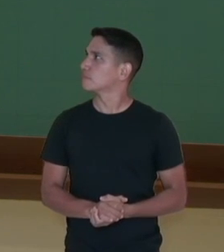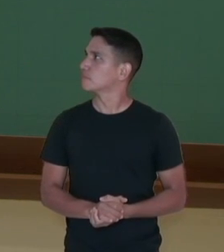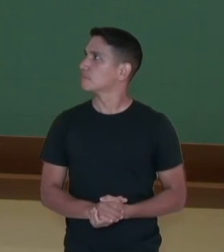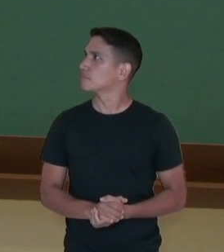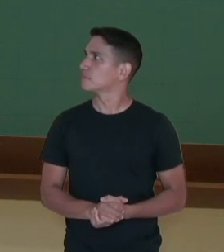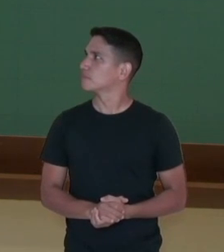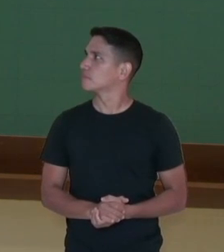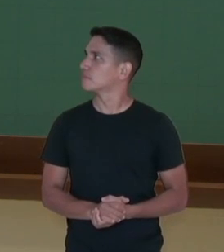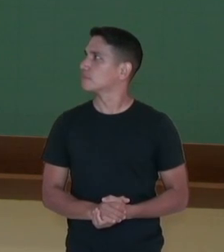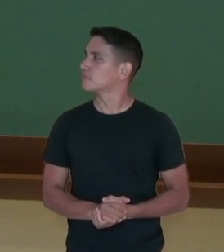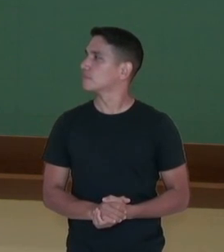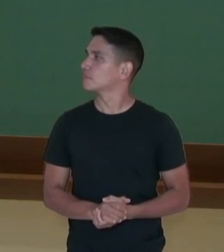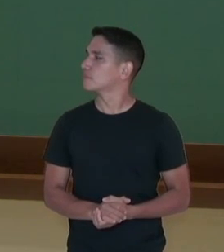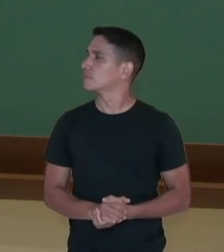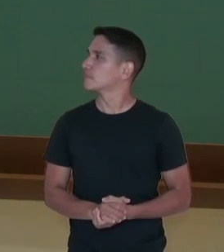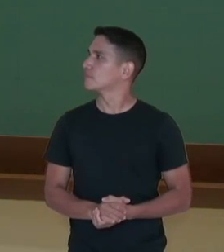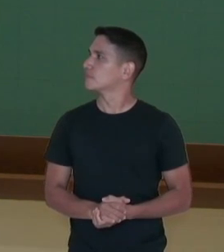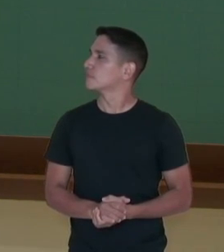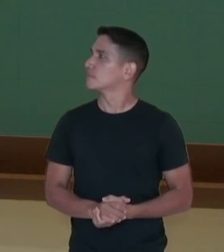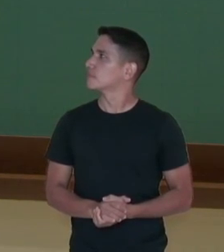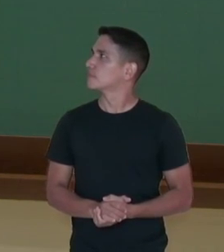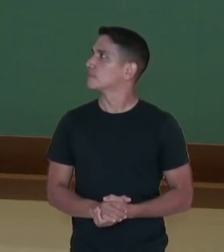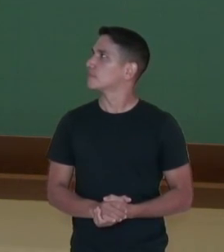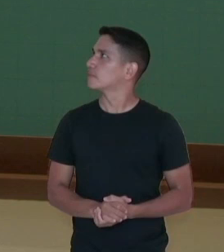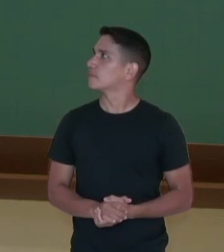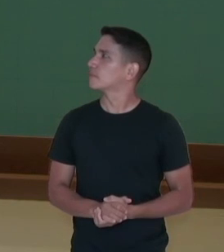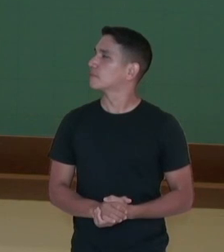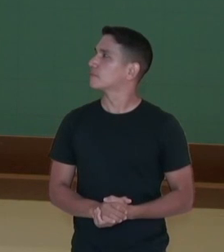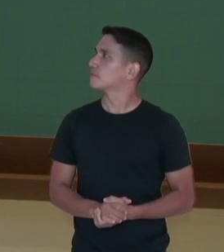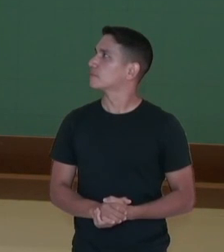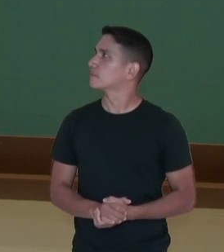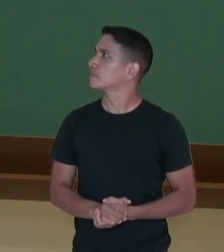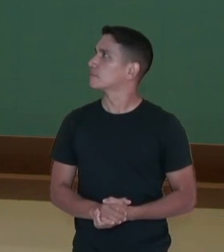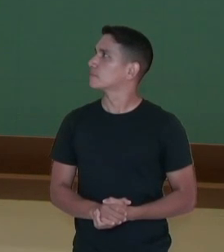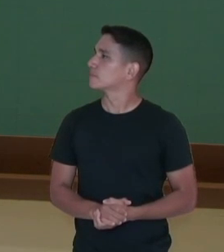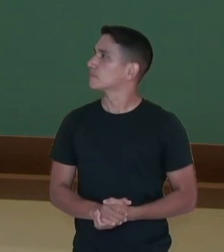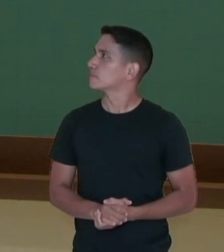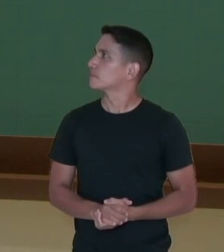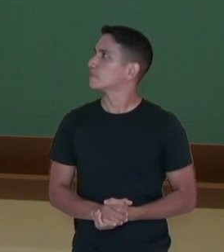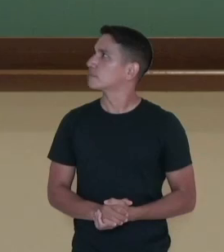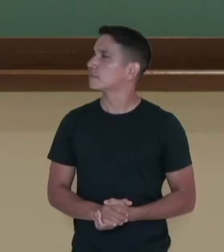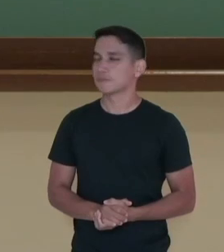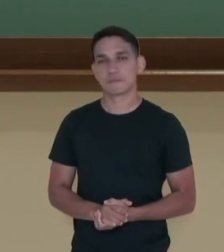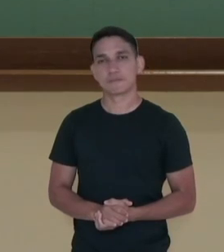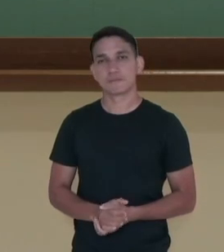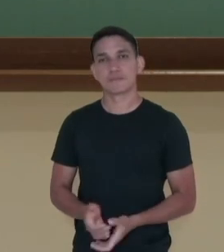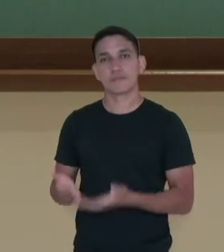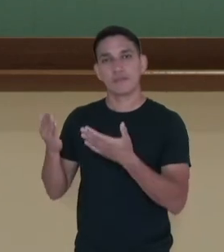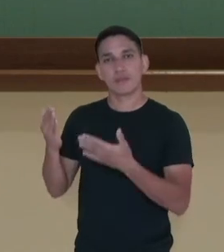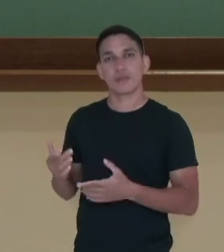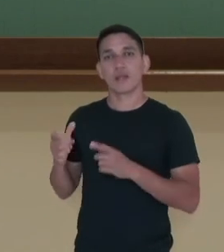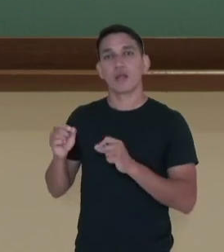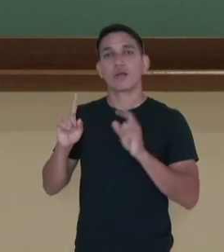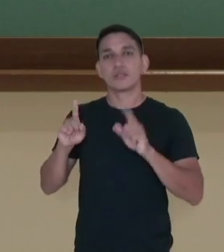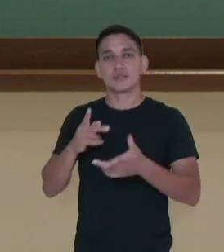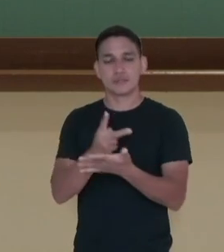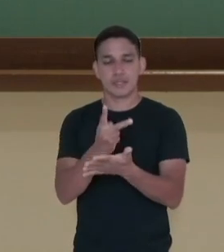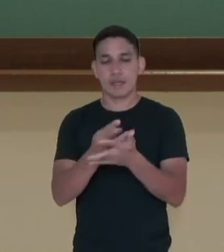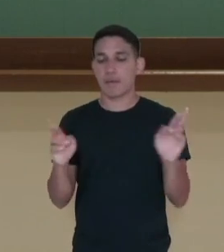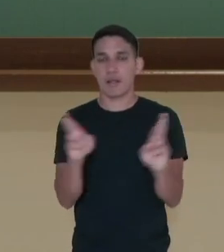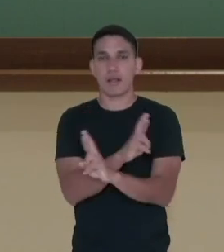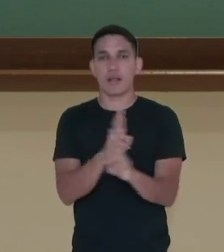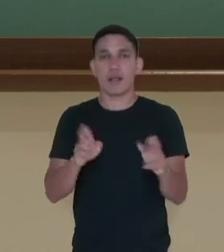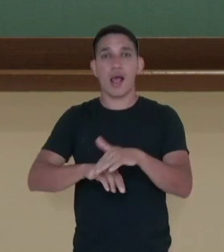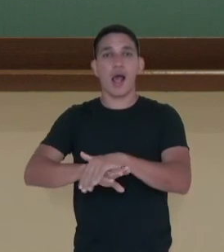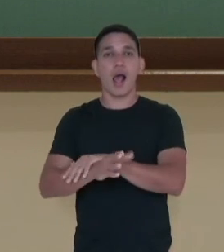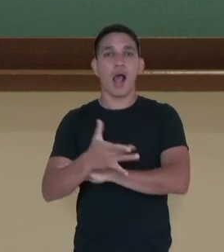mentais, comer equilibradamente, realizar exercícios físicos, consumir água, ou seja, relacionado sempre aí aos